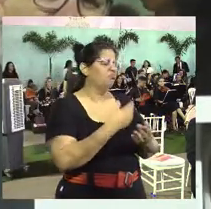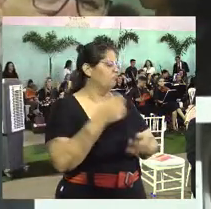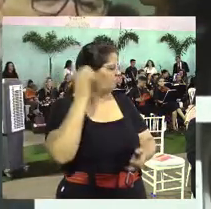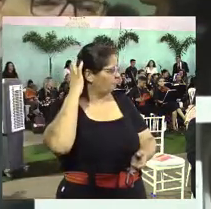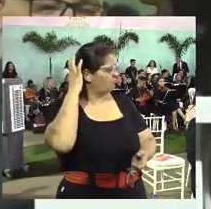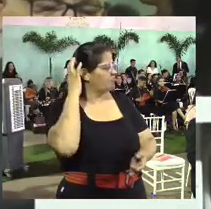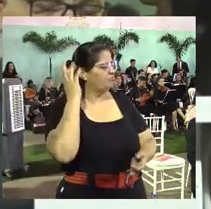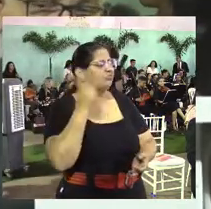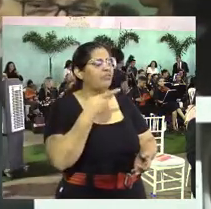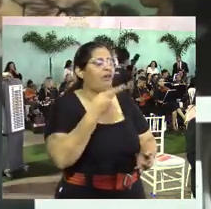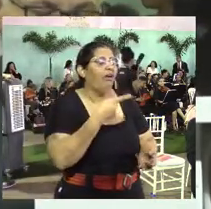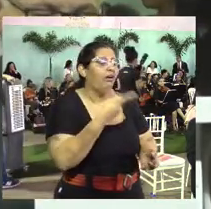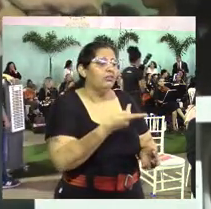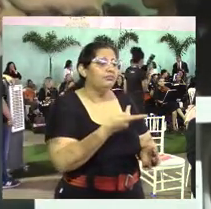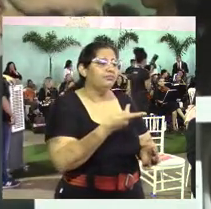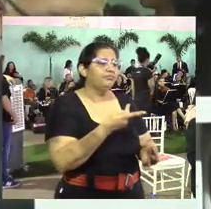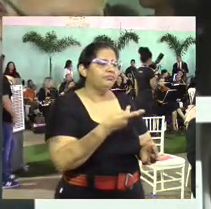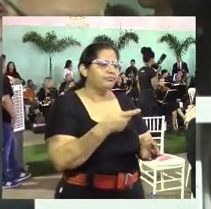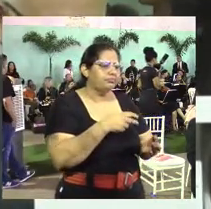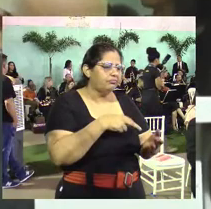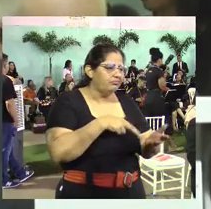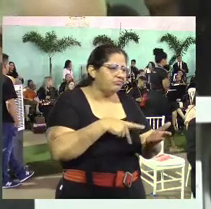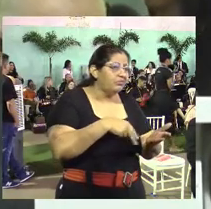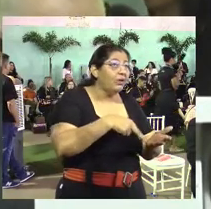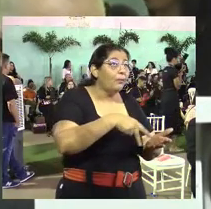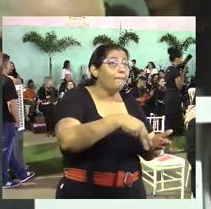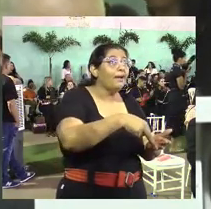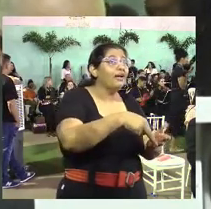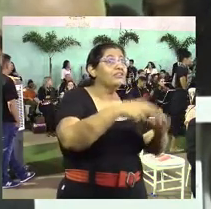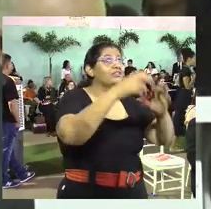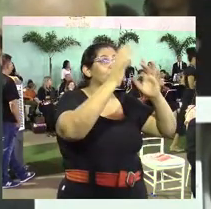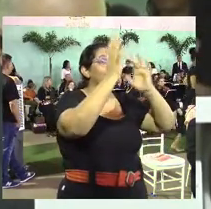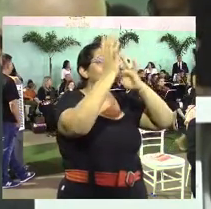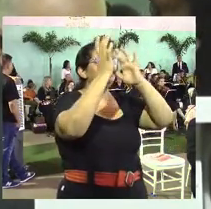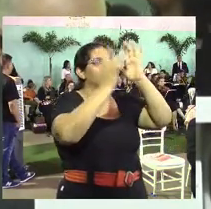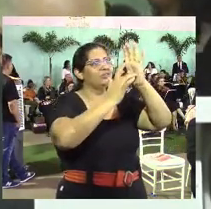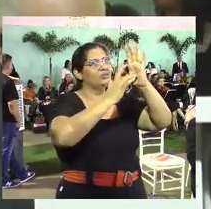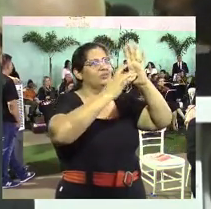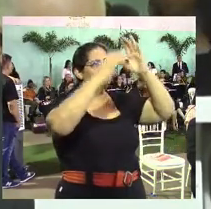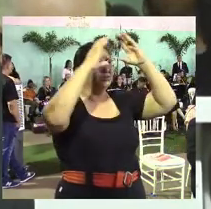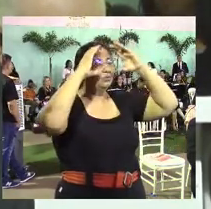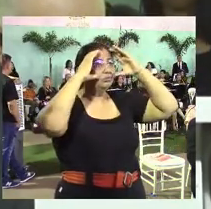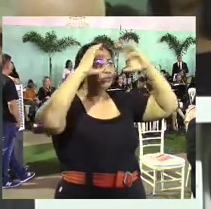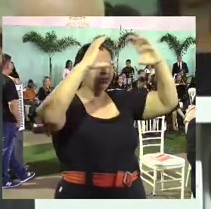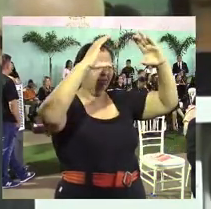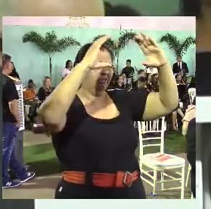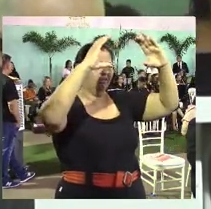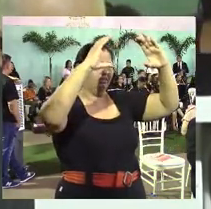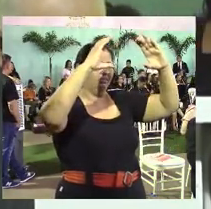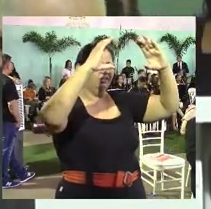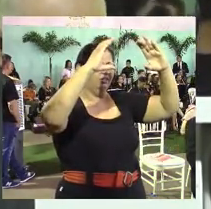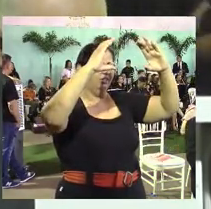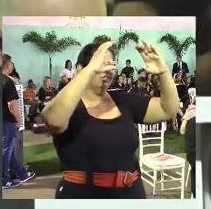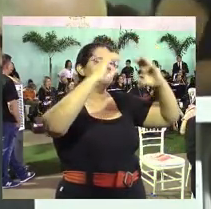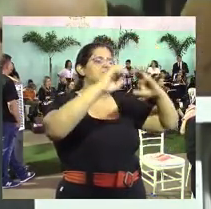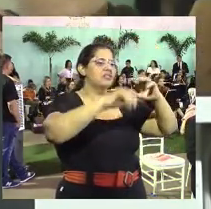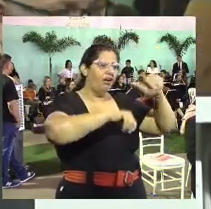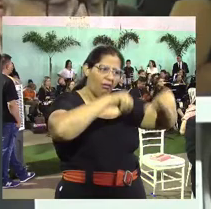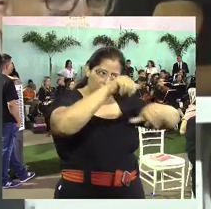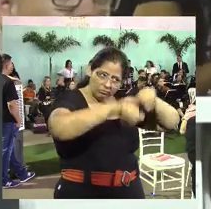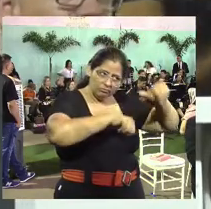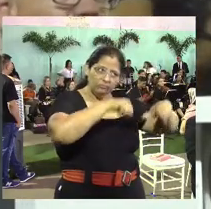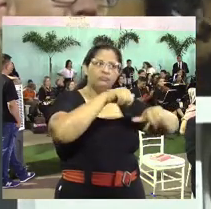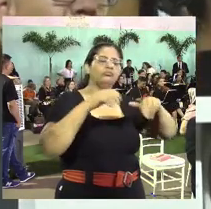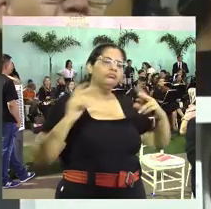quero dizer para você se você dá um passo para Jesus e obedecer a voz dele ele muda a tua história eu tô te falando